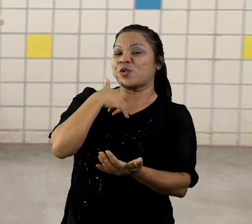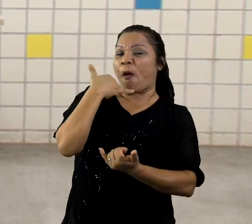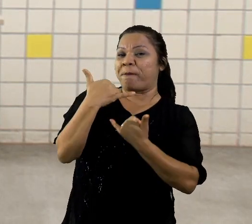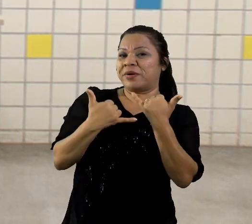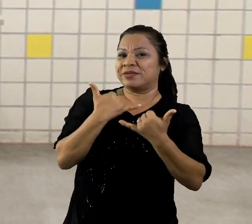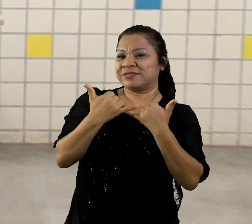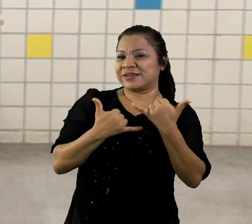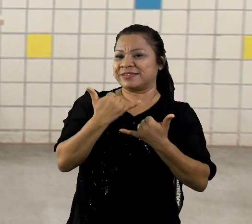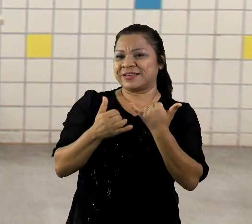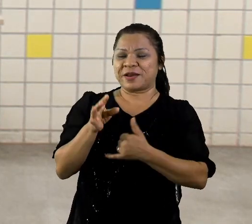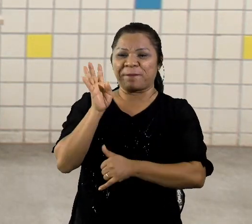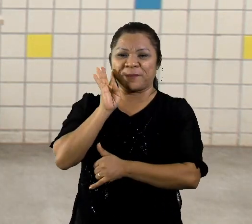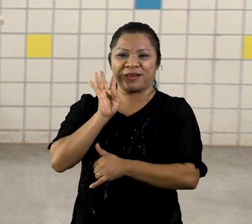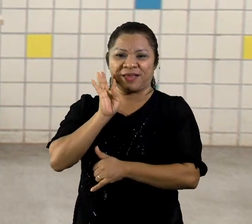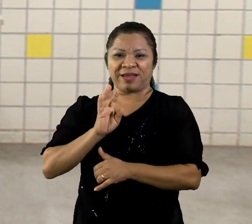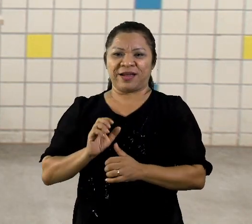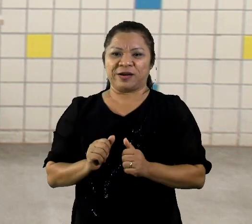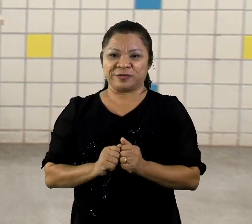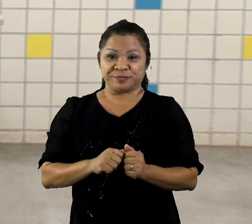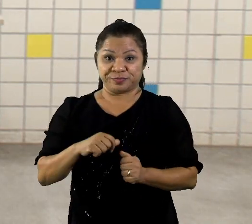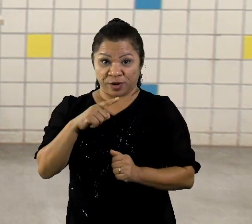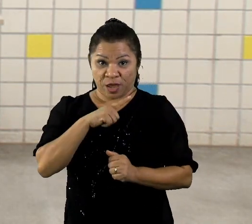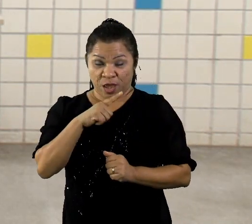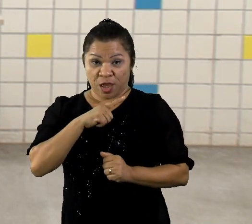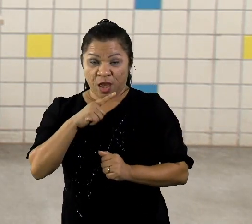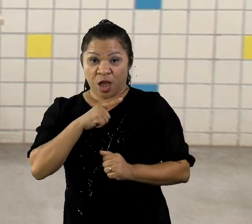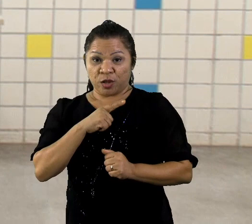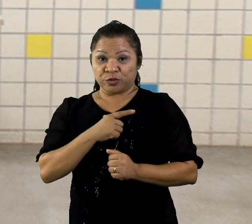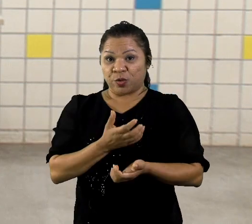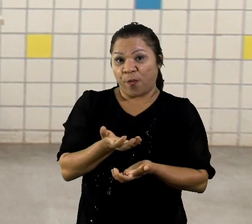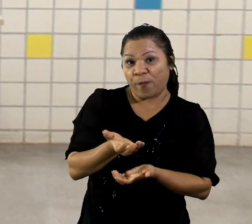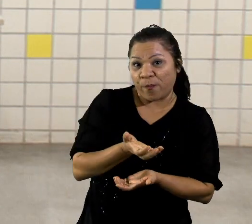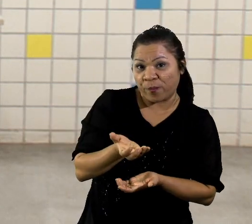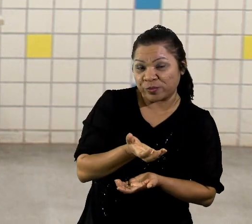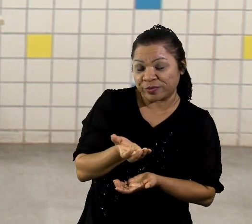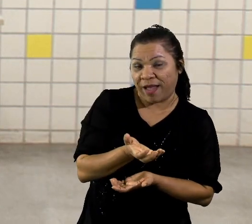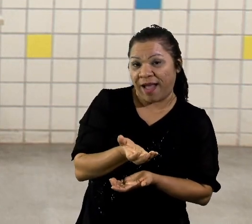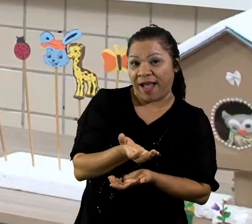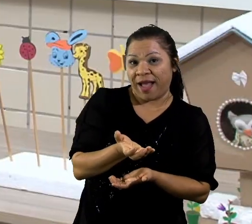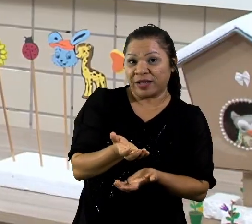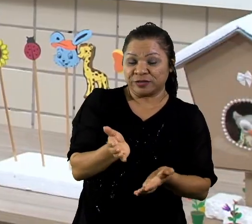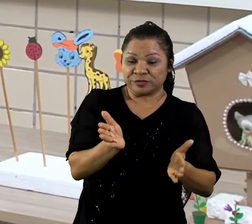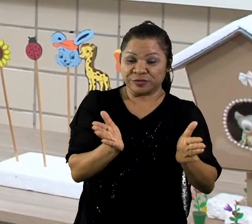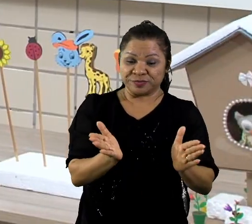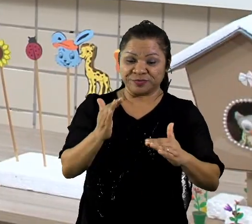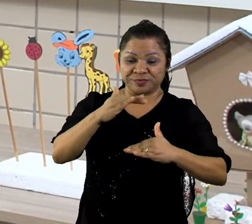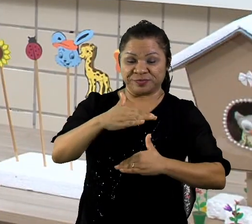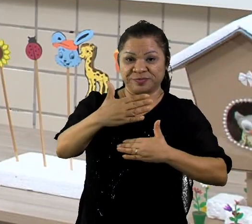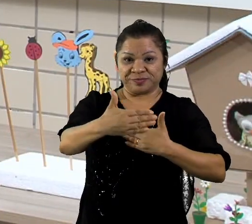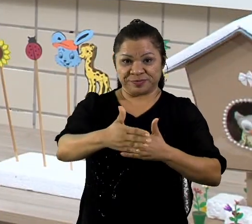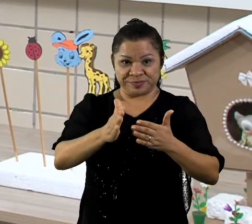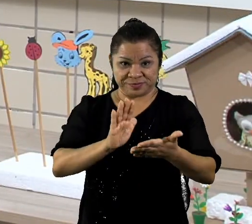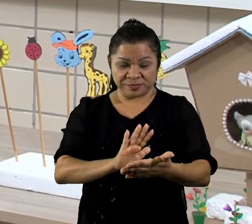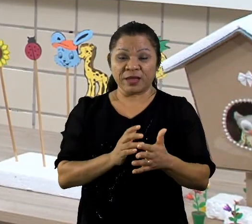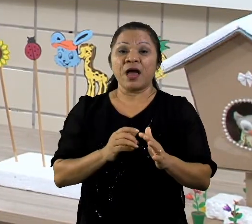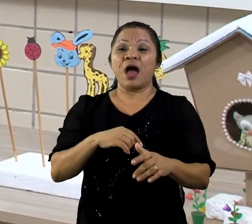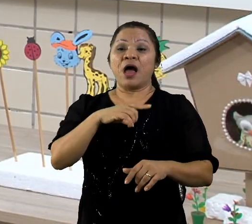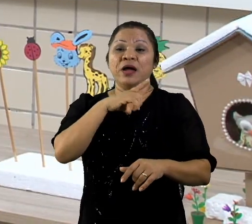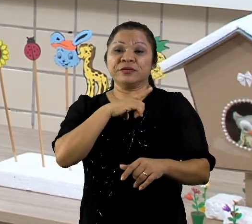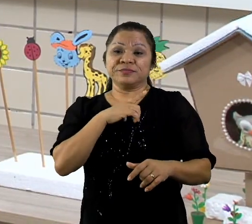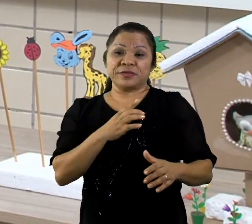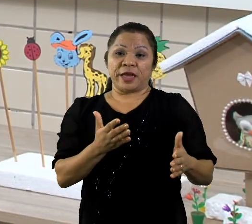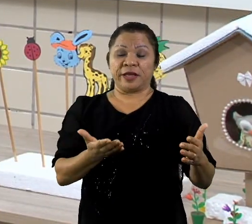legal. Olha o que eu trouxe. Eu trouxe o dado. Esse dado está com algumas posições: